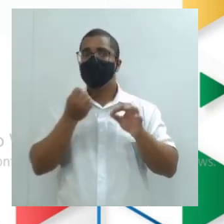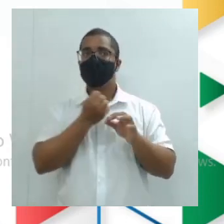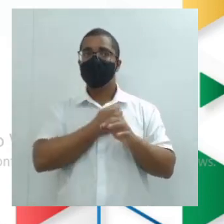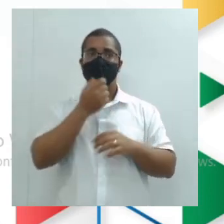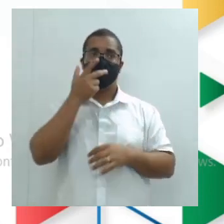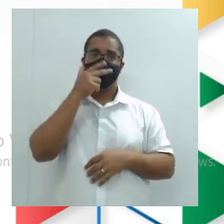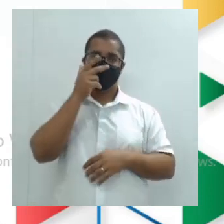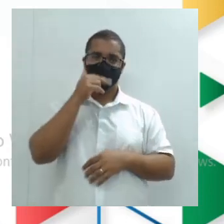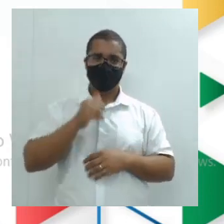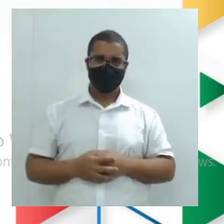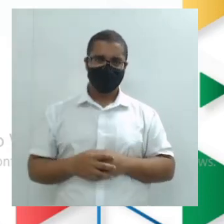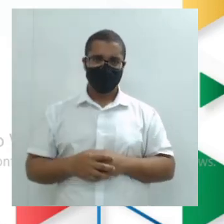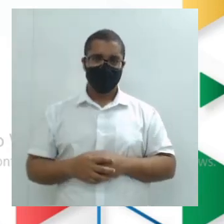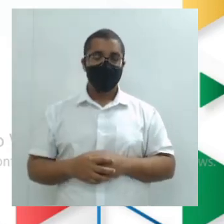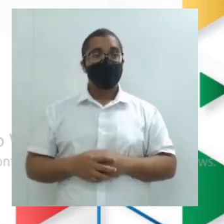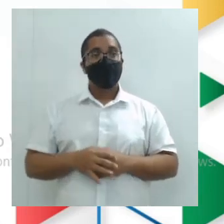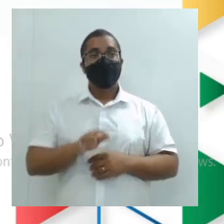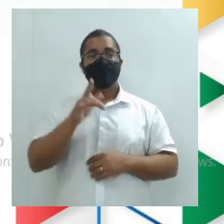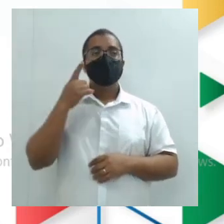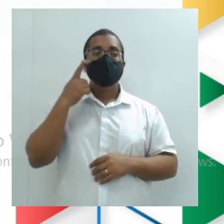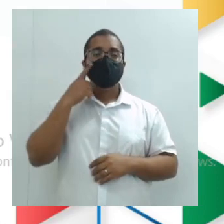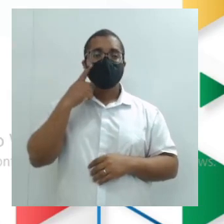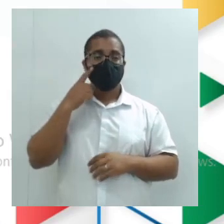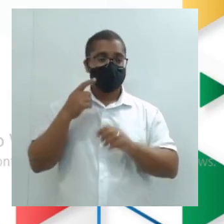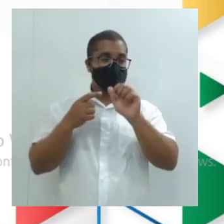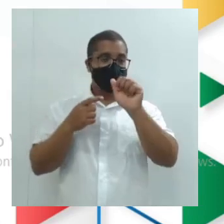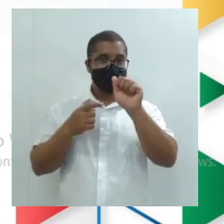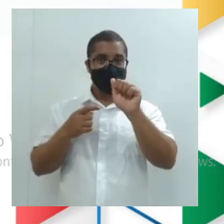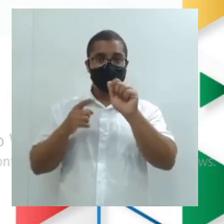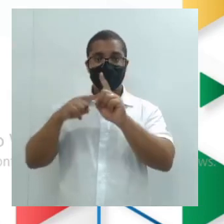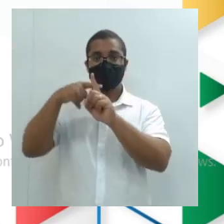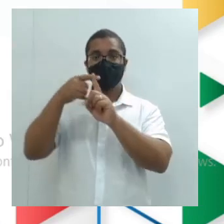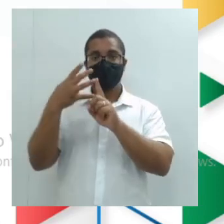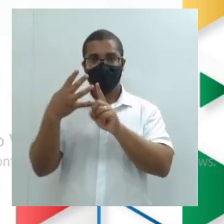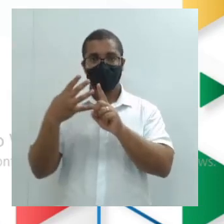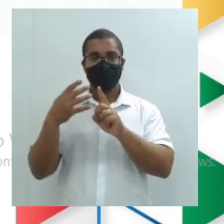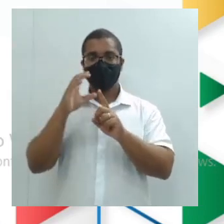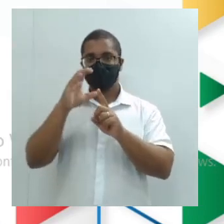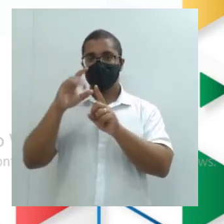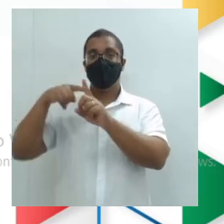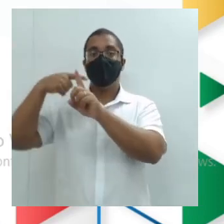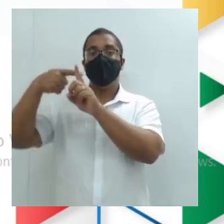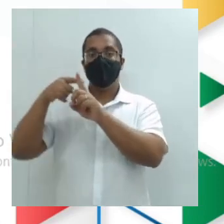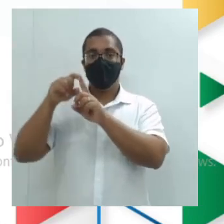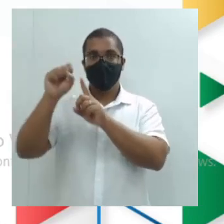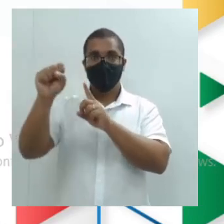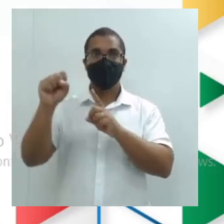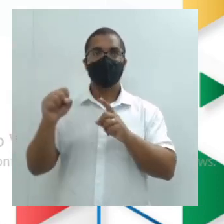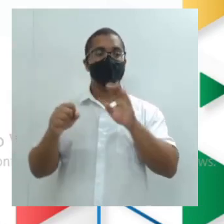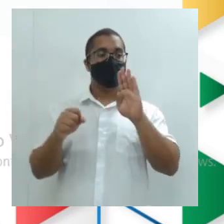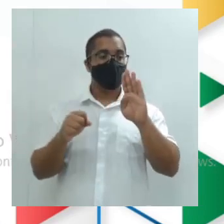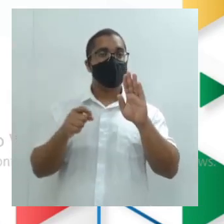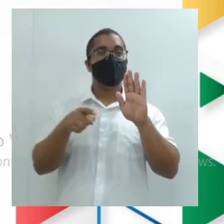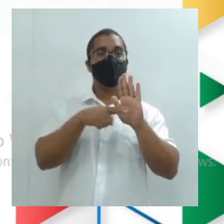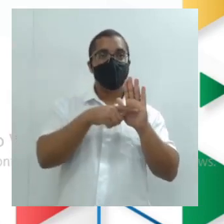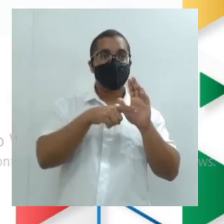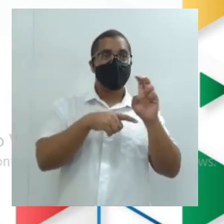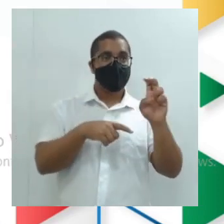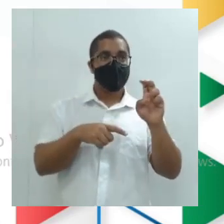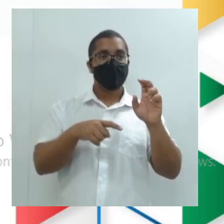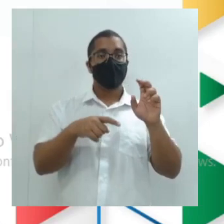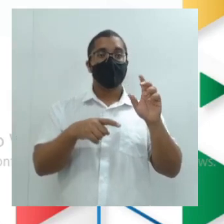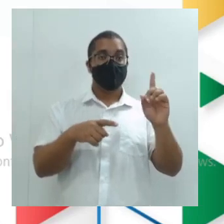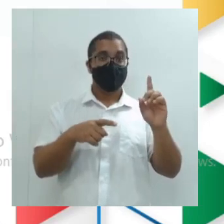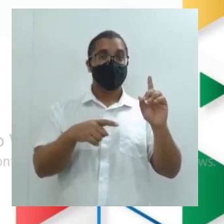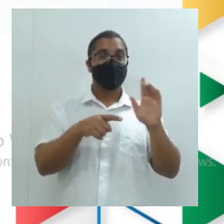de distância. Aí ele está colocando aí, ó, A mais 4, C mais 8, B menos 5, D menos 7. O que é que